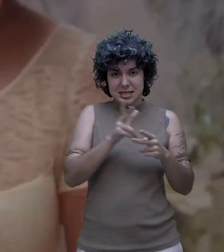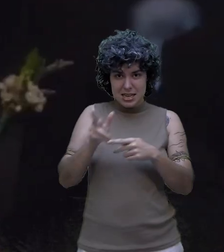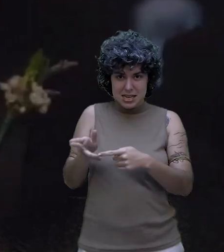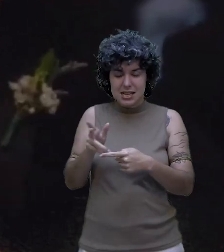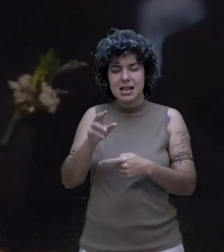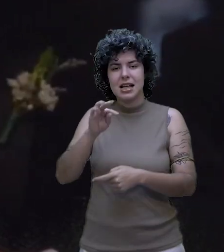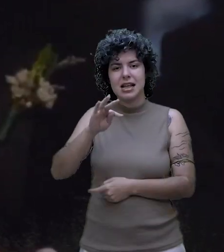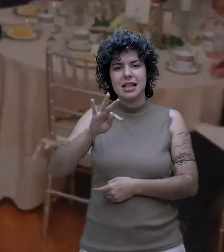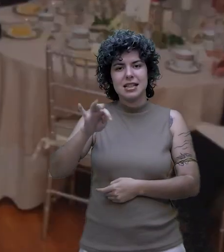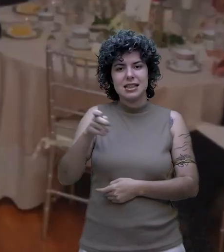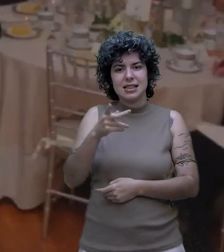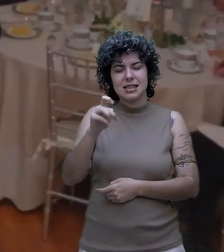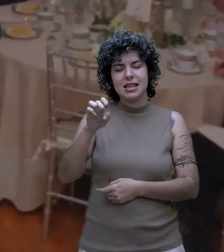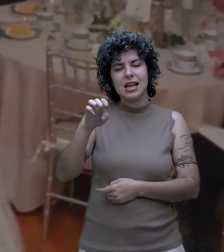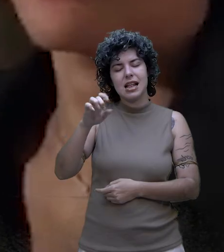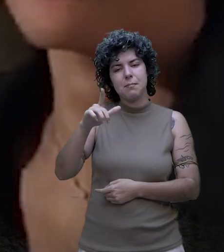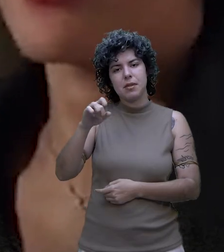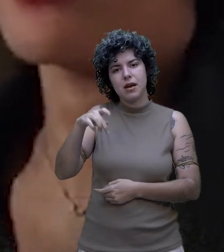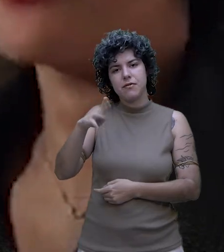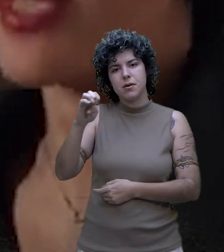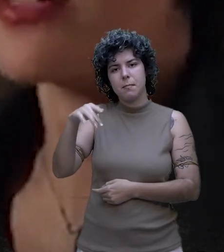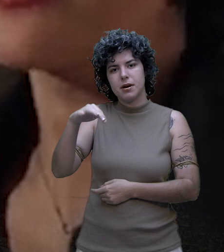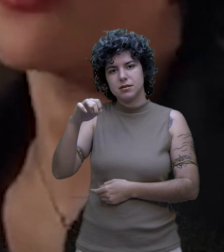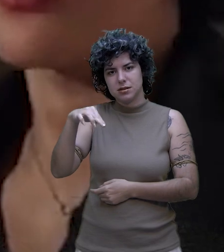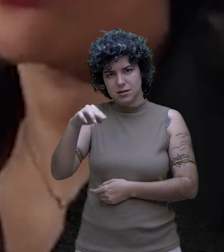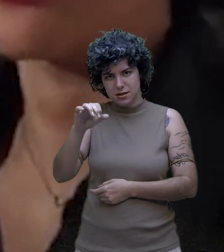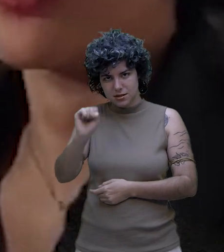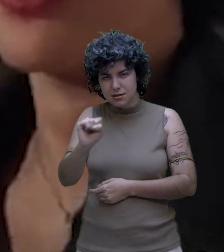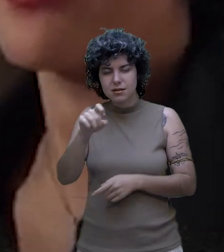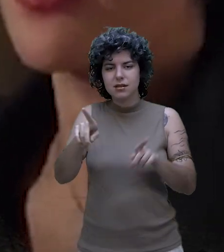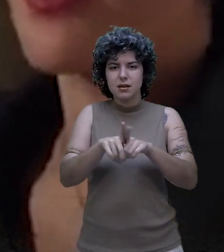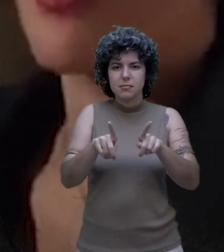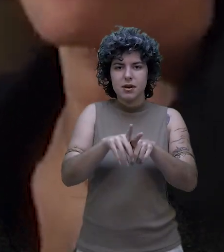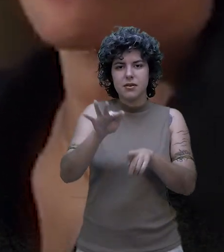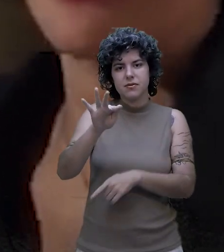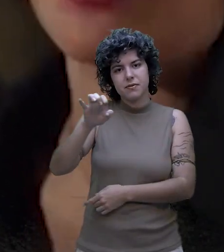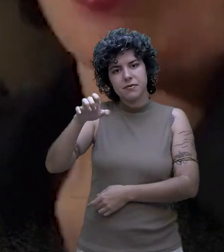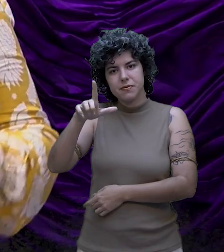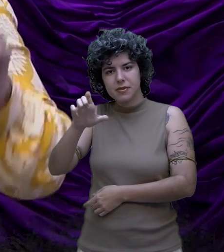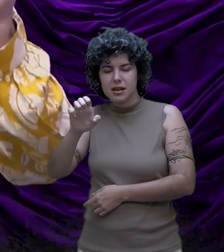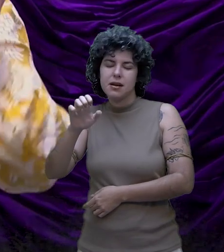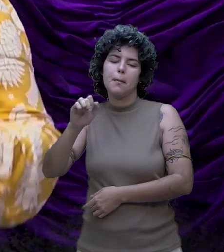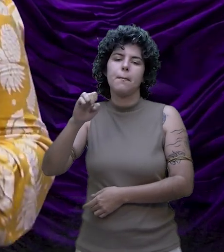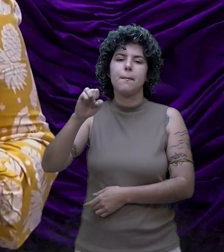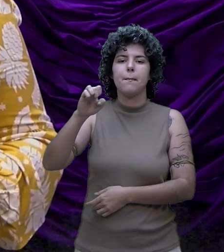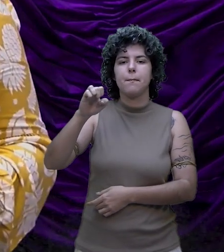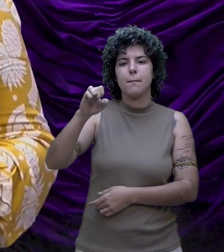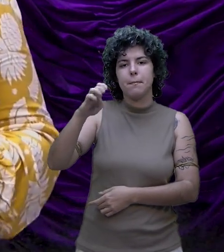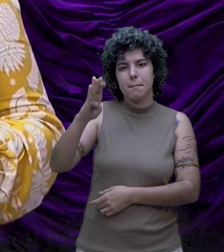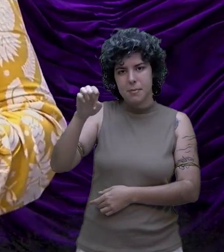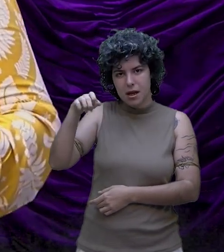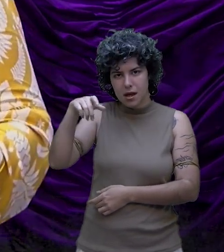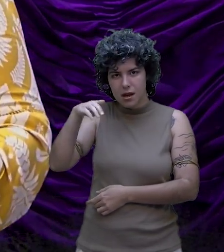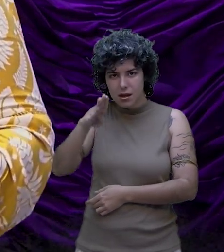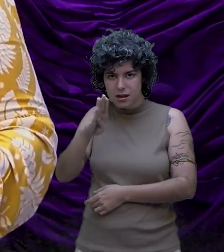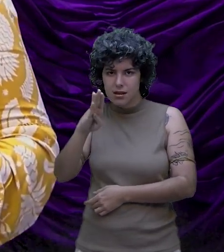com a Amy Sherman Palladino, e Fleabag, com a Phoebe Waller-Bridge, já provaram que quando as mulheres assumem a criação,